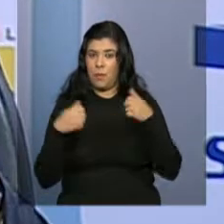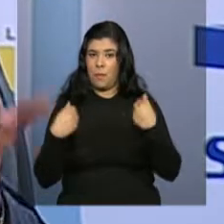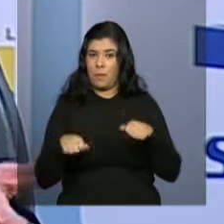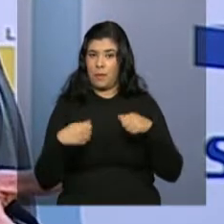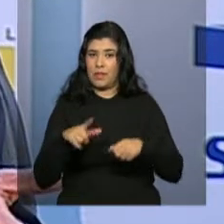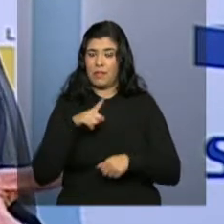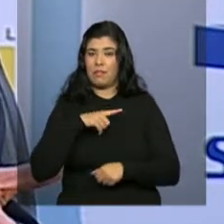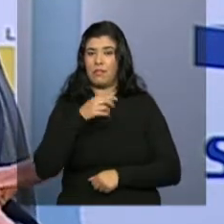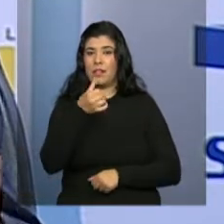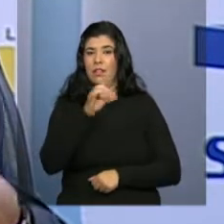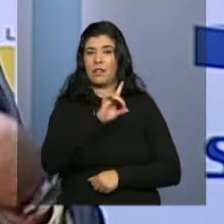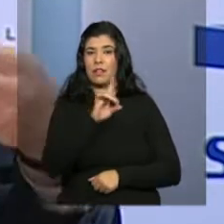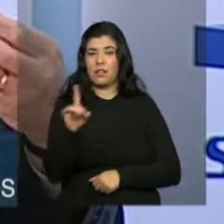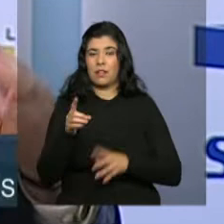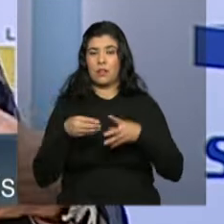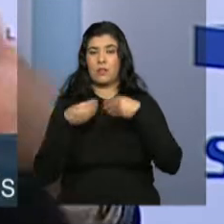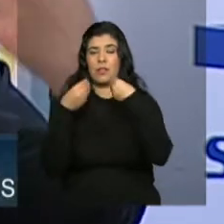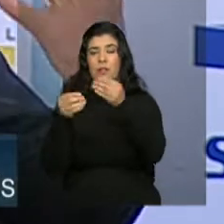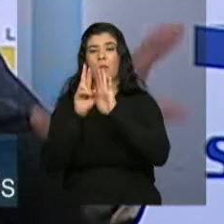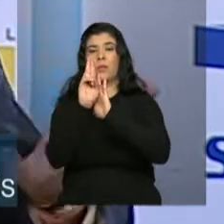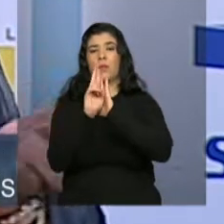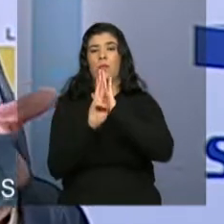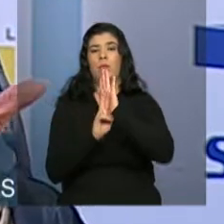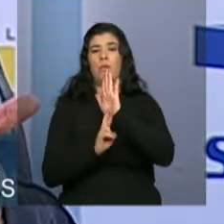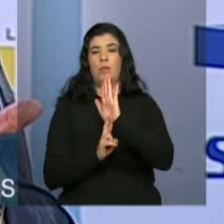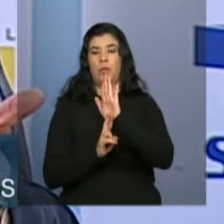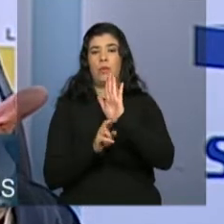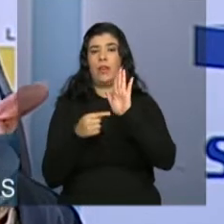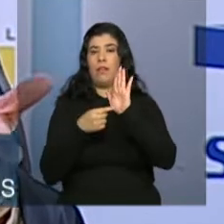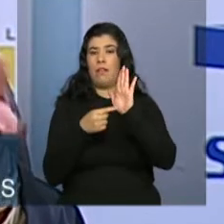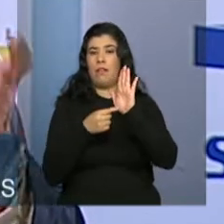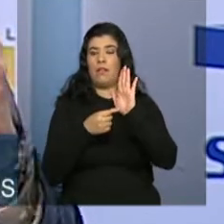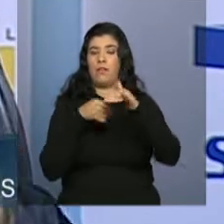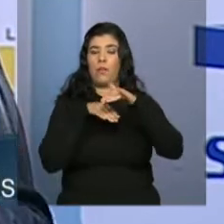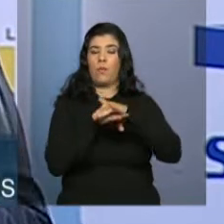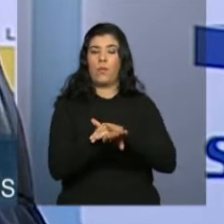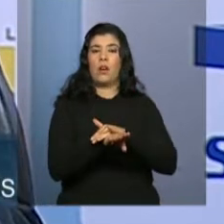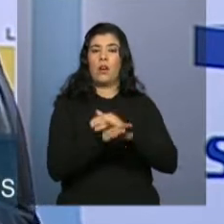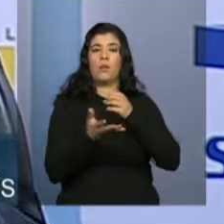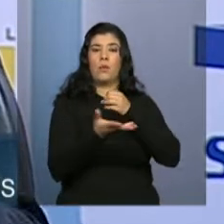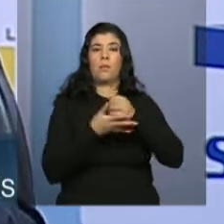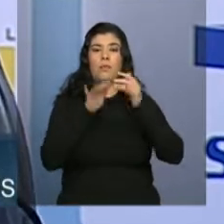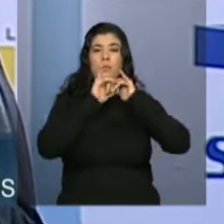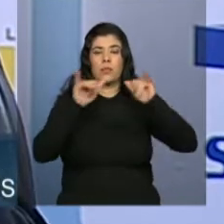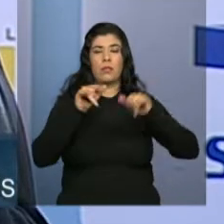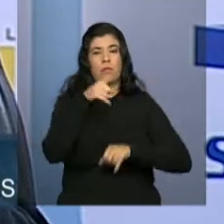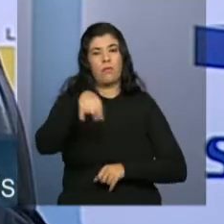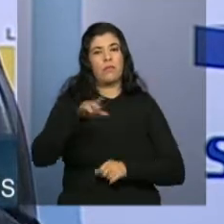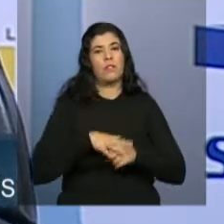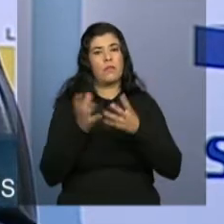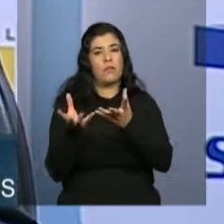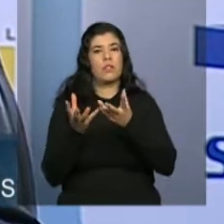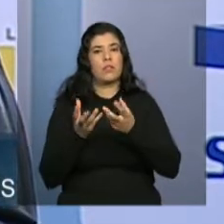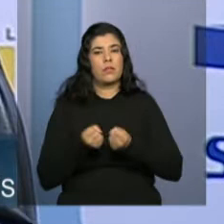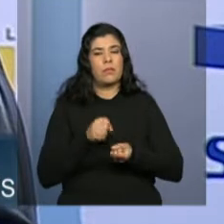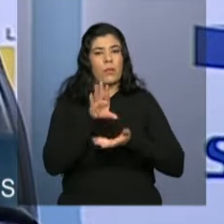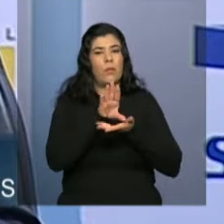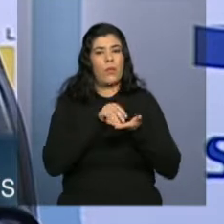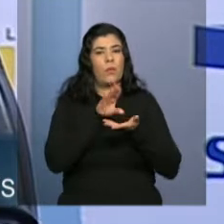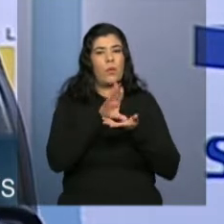relatório que a empresa entrega e desse relatório é composto o banco de dados e voz que vocês vão receber uma cópia dessa